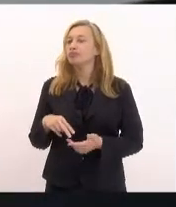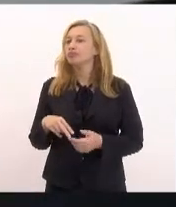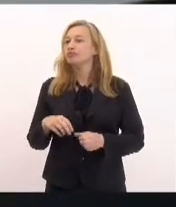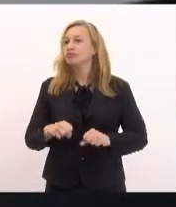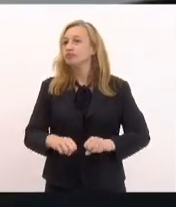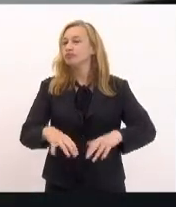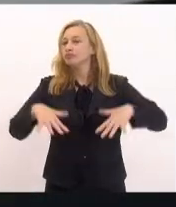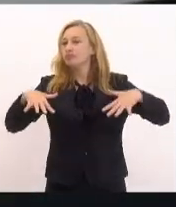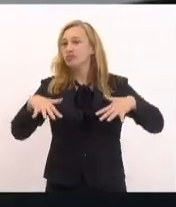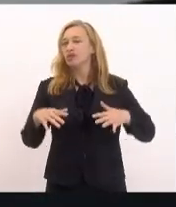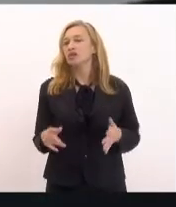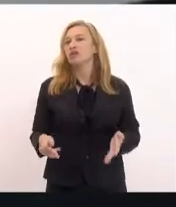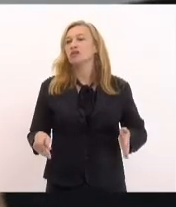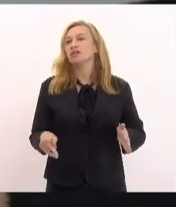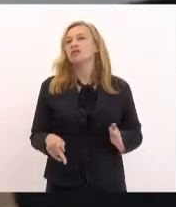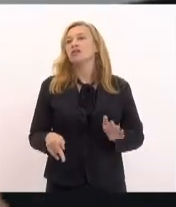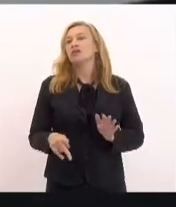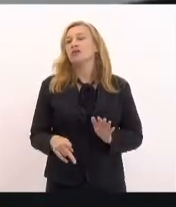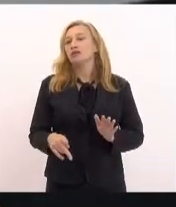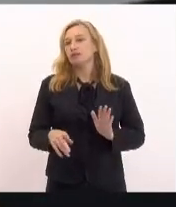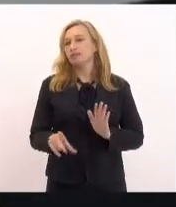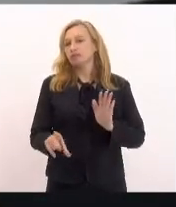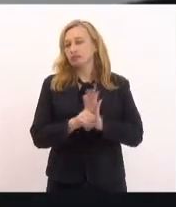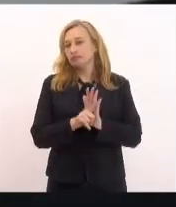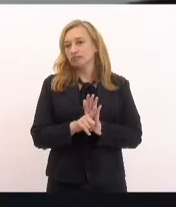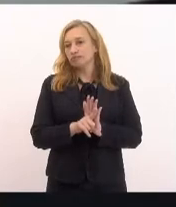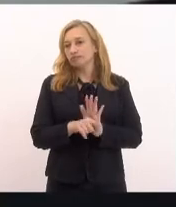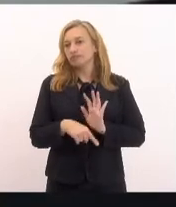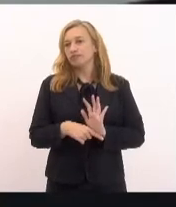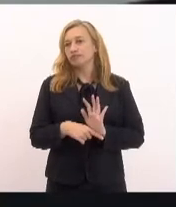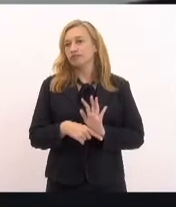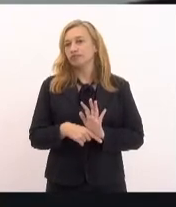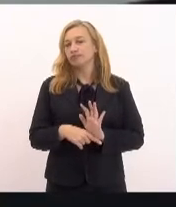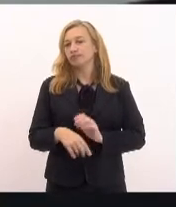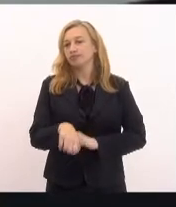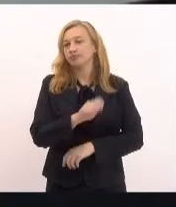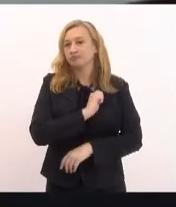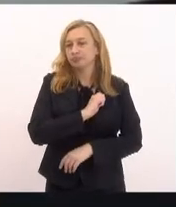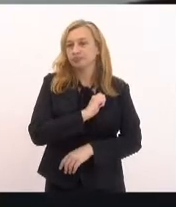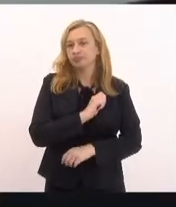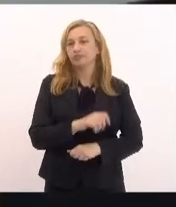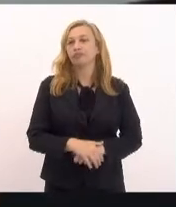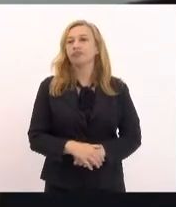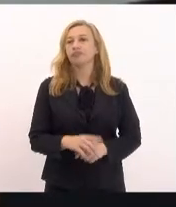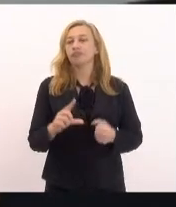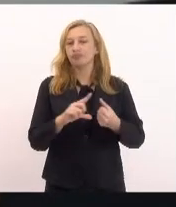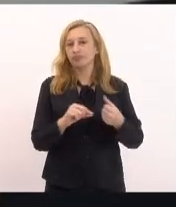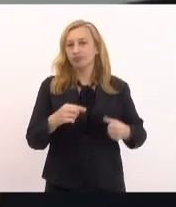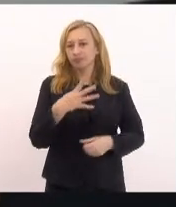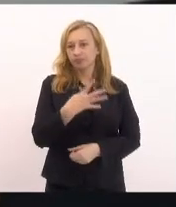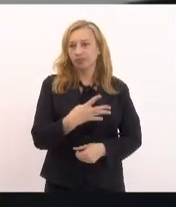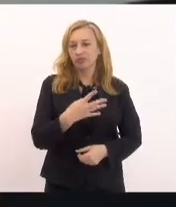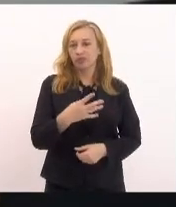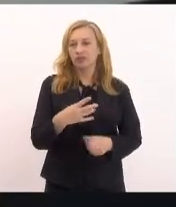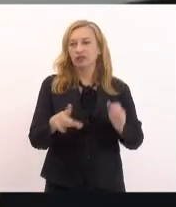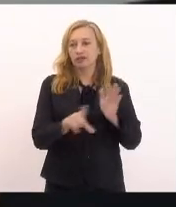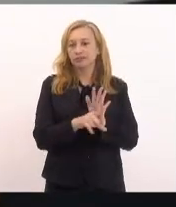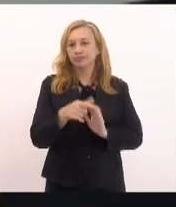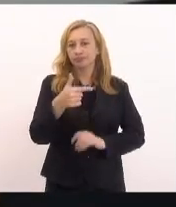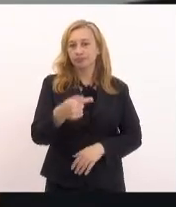vedação por parte da legislação do regime de recuperação fiscal, porque o artigo 4º da Lei